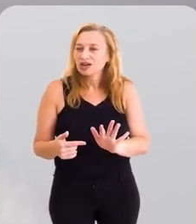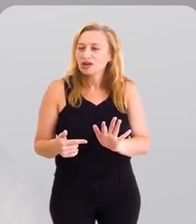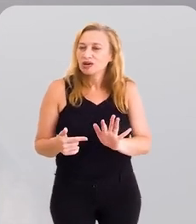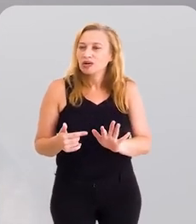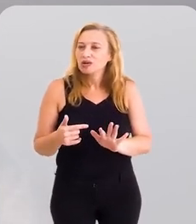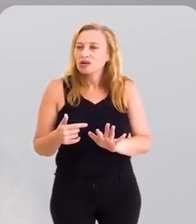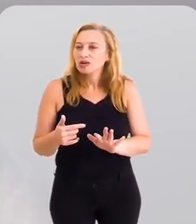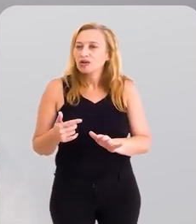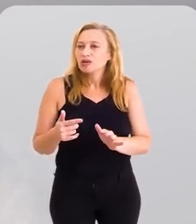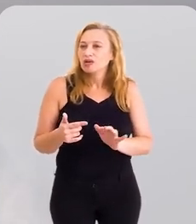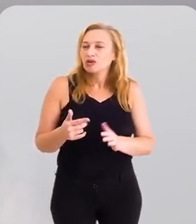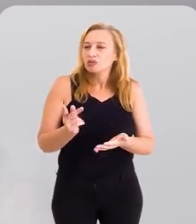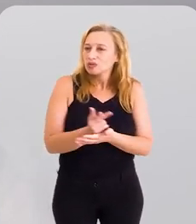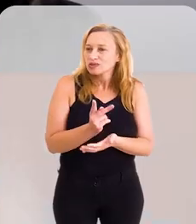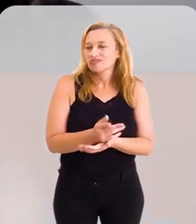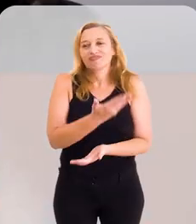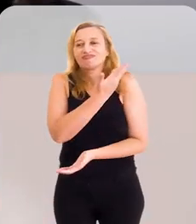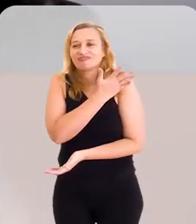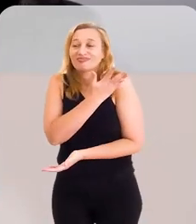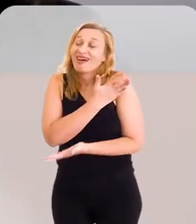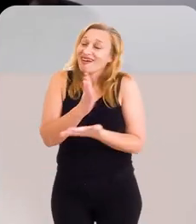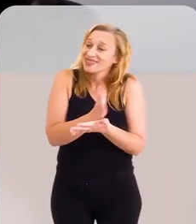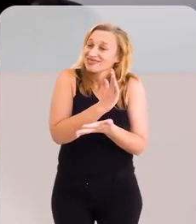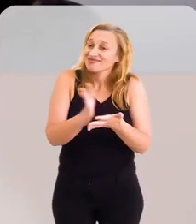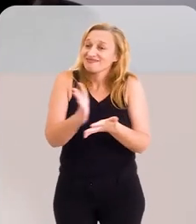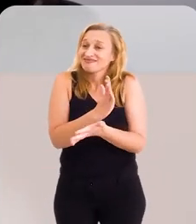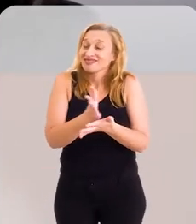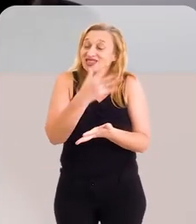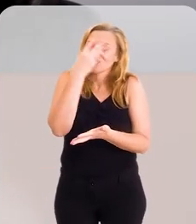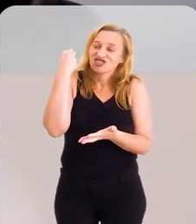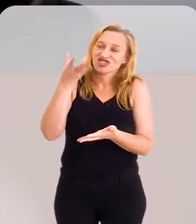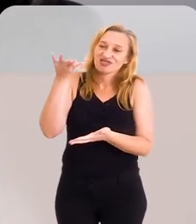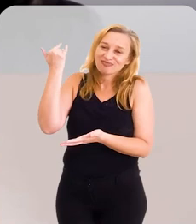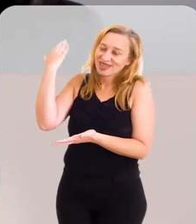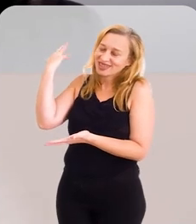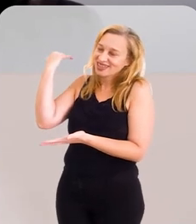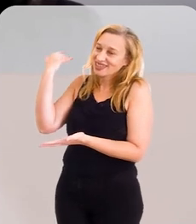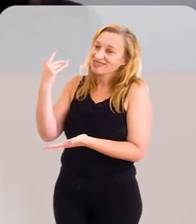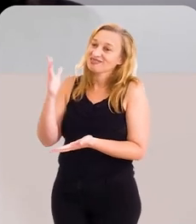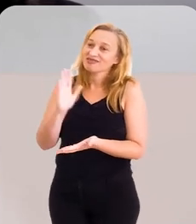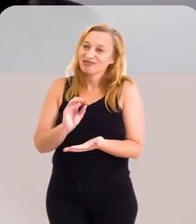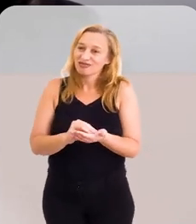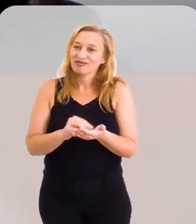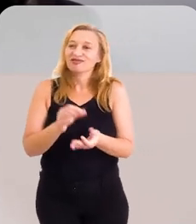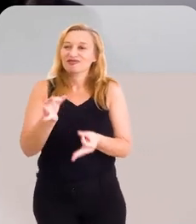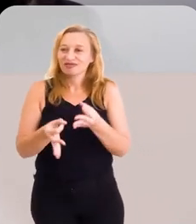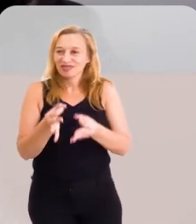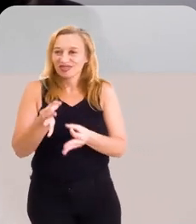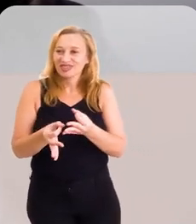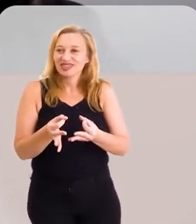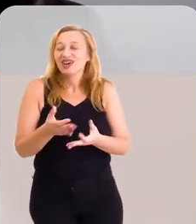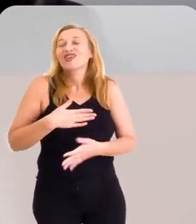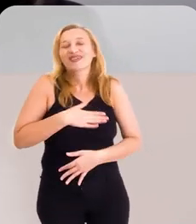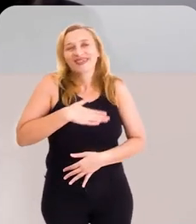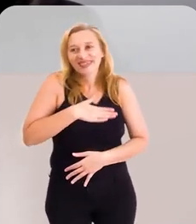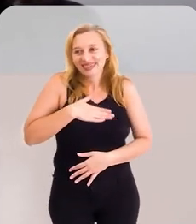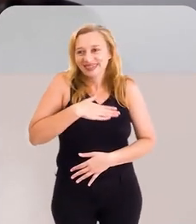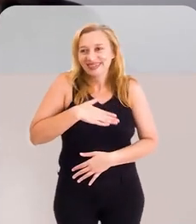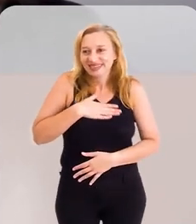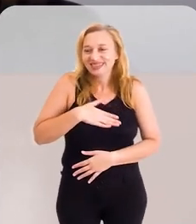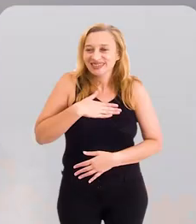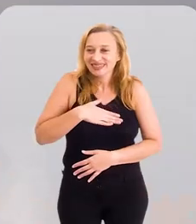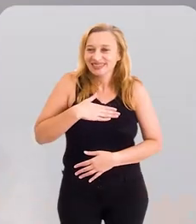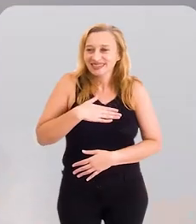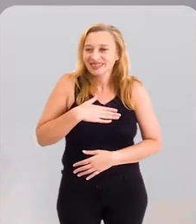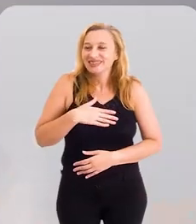recuperar essas reputações tão maravilhosas que às vezes foram esquecidas, deixadas injustamente para trás.